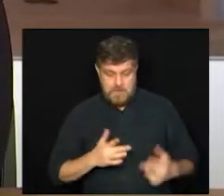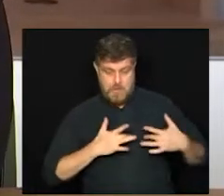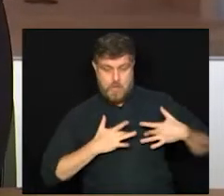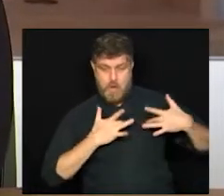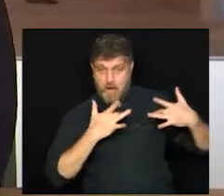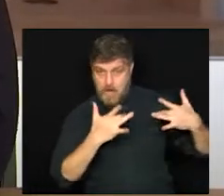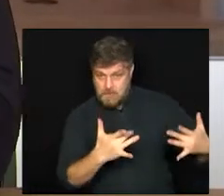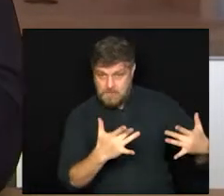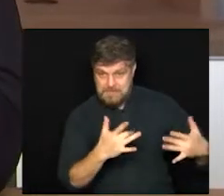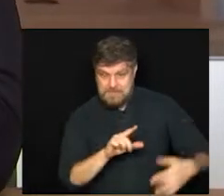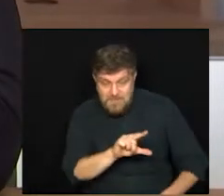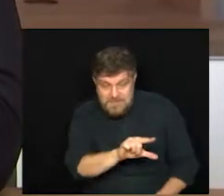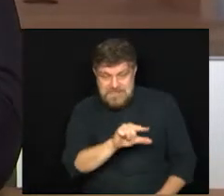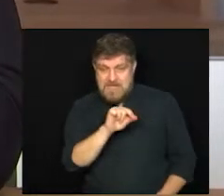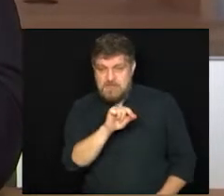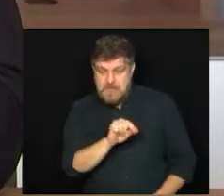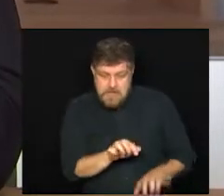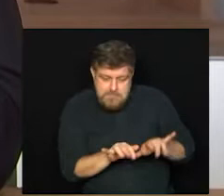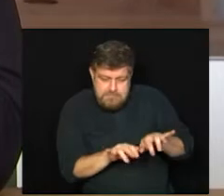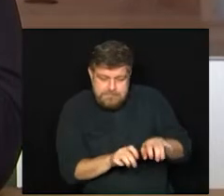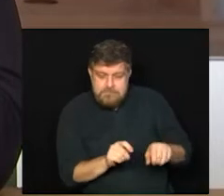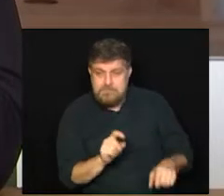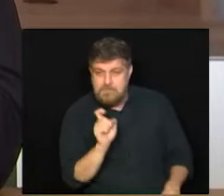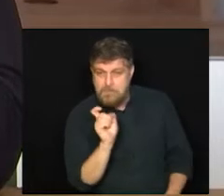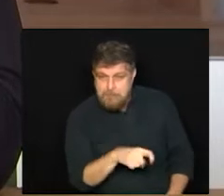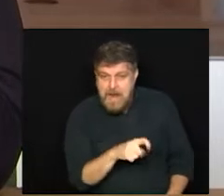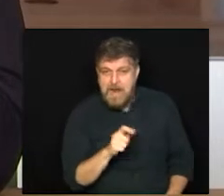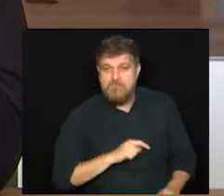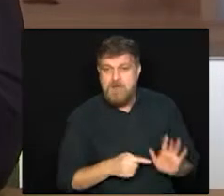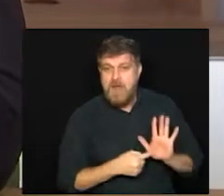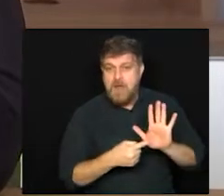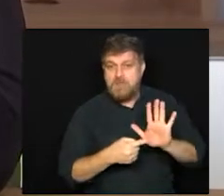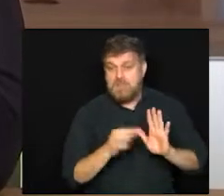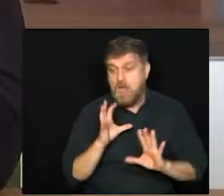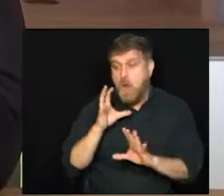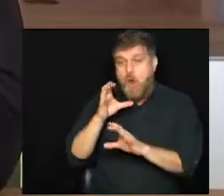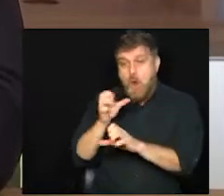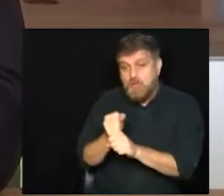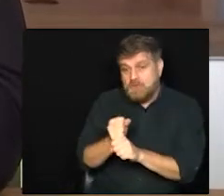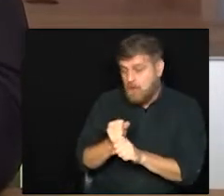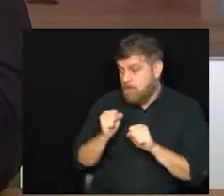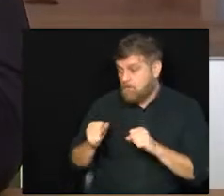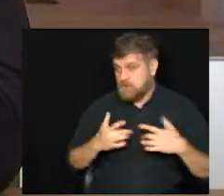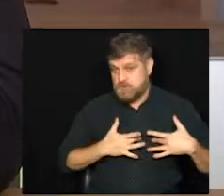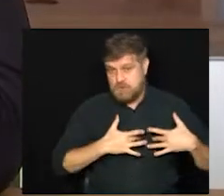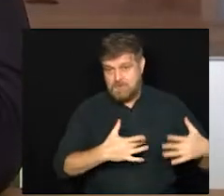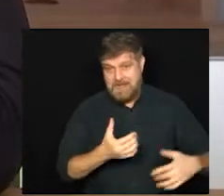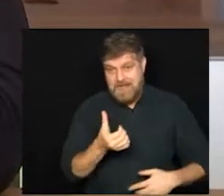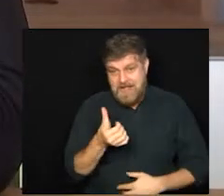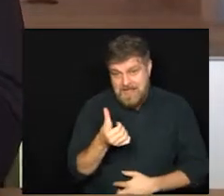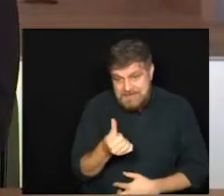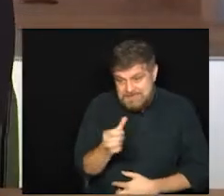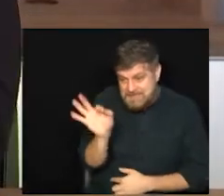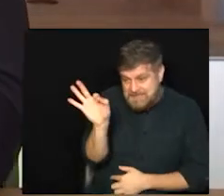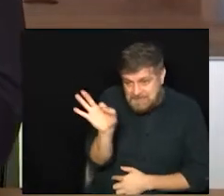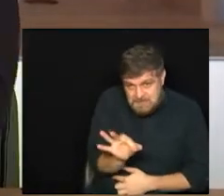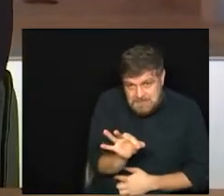na declaração e lá já vai apresentar para você o total que você pode doar, que é 6% do seu